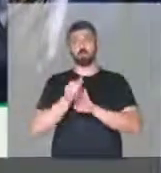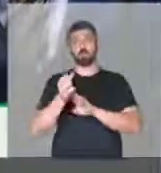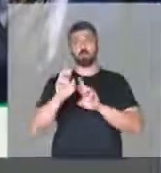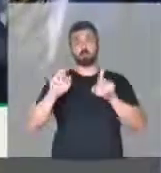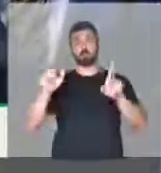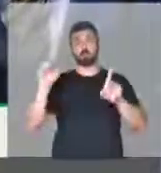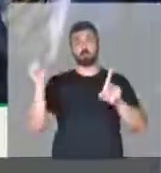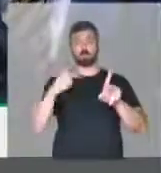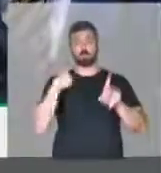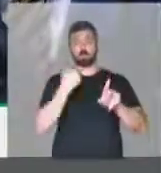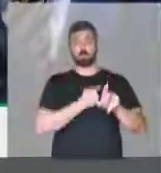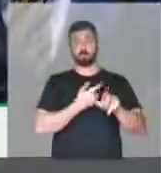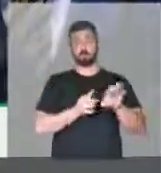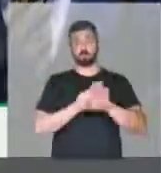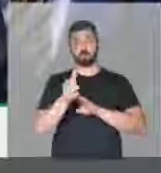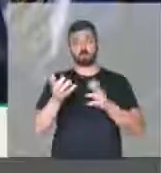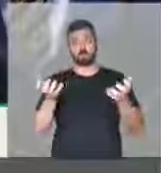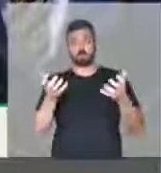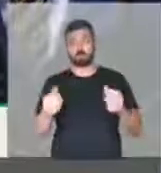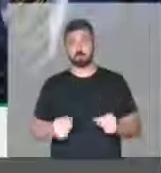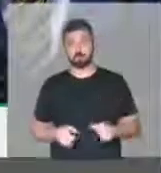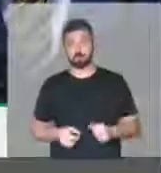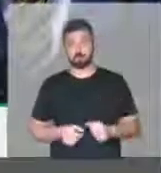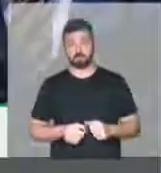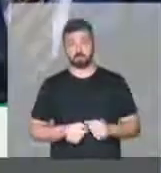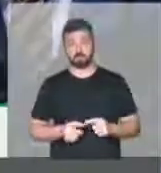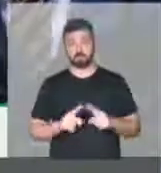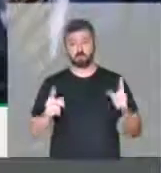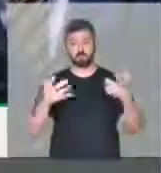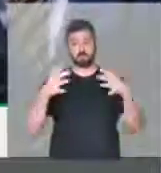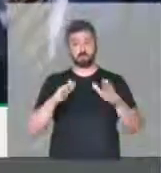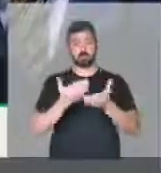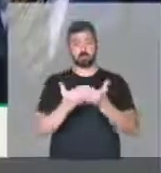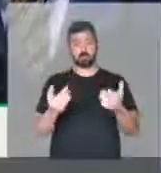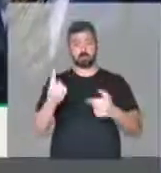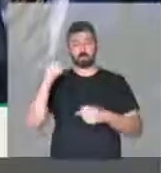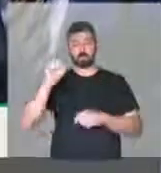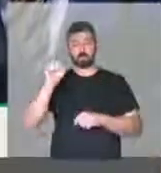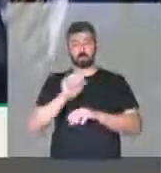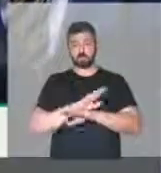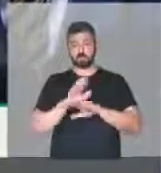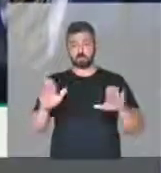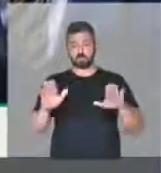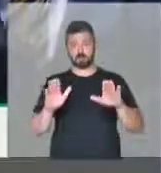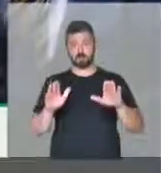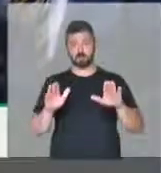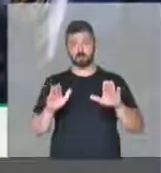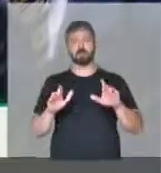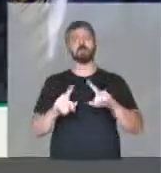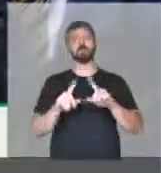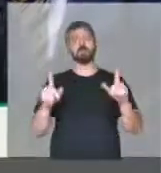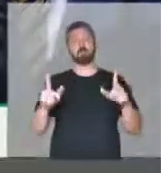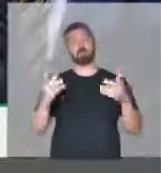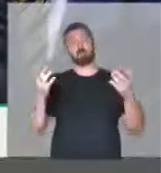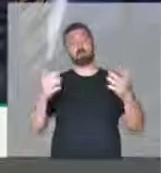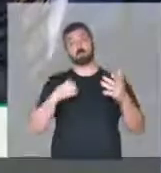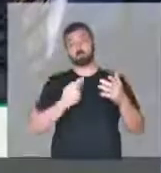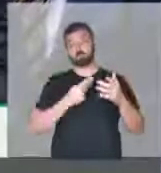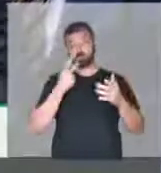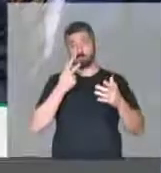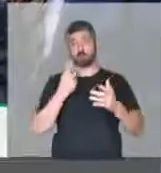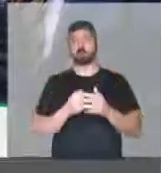orientação divergente daquela que nós gostaríamos de orientar, sem perder um segundo a mais dizendo sim ou não. Mas já que foi assim, eu